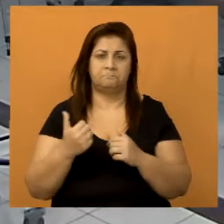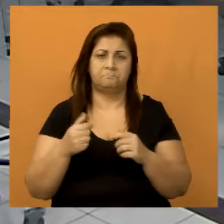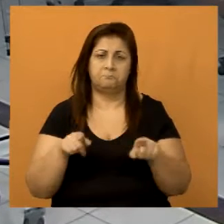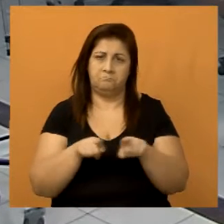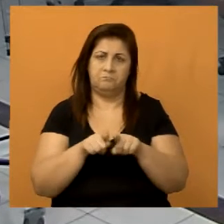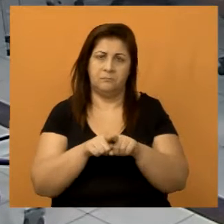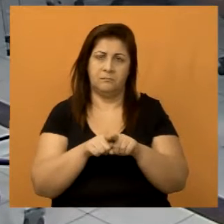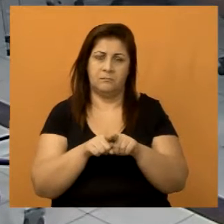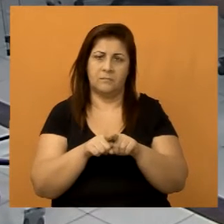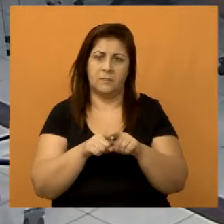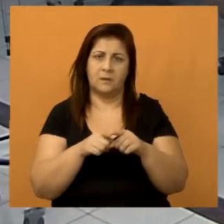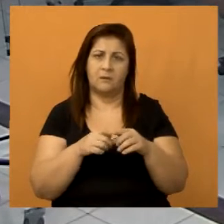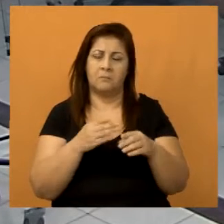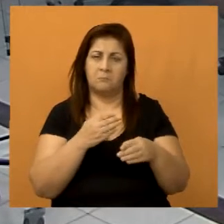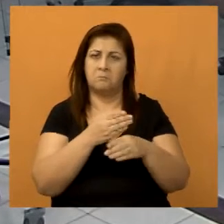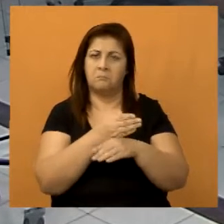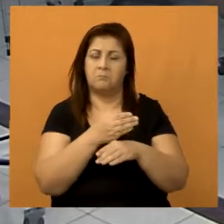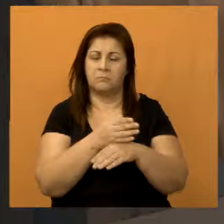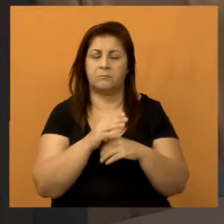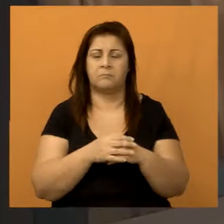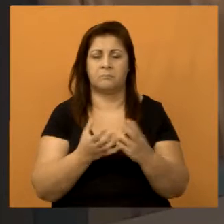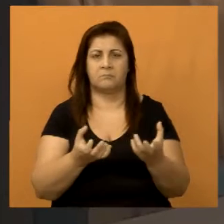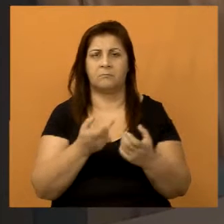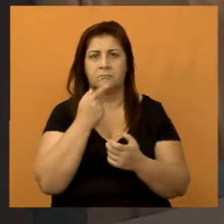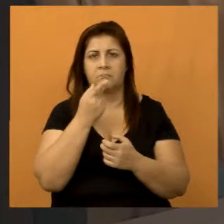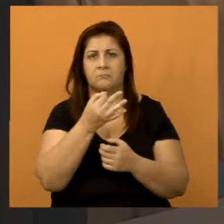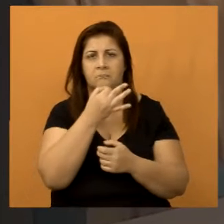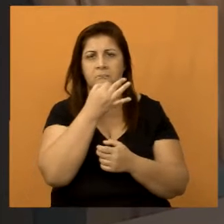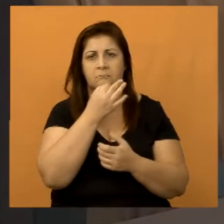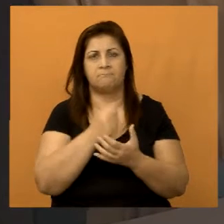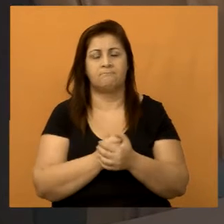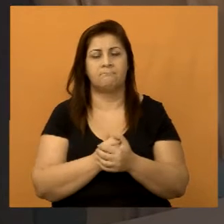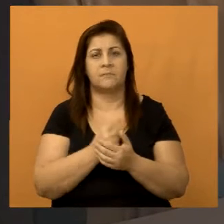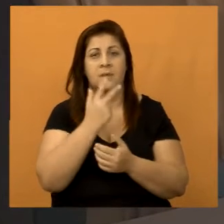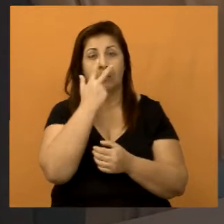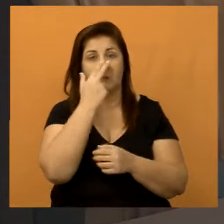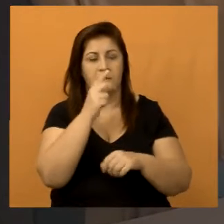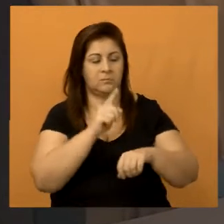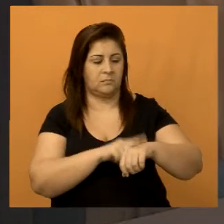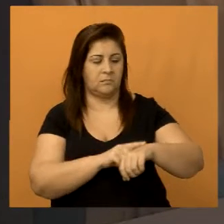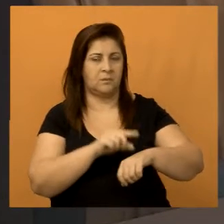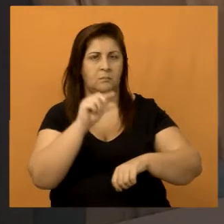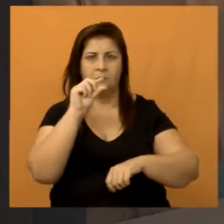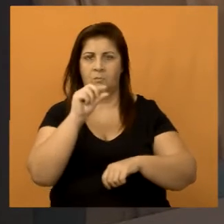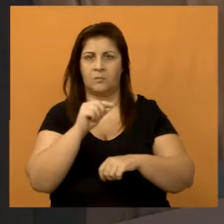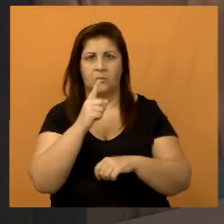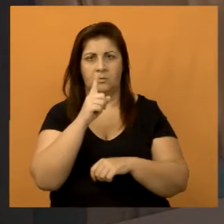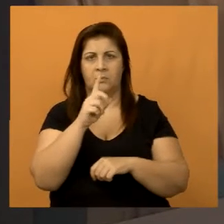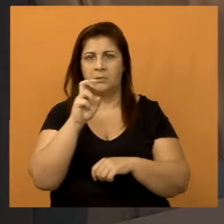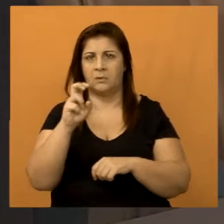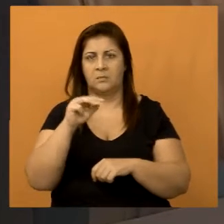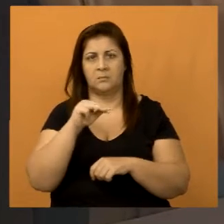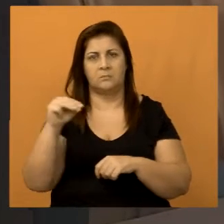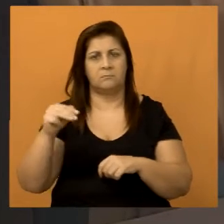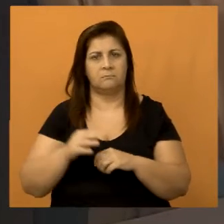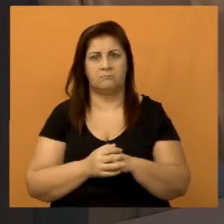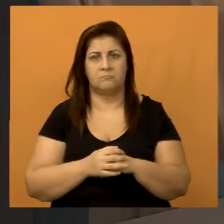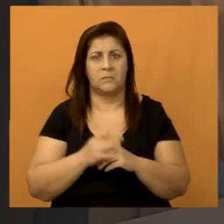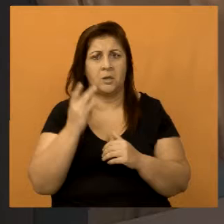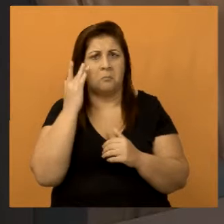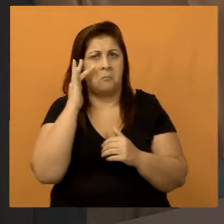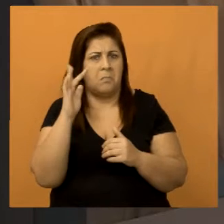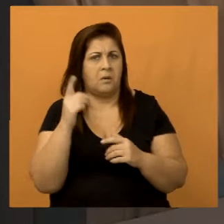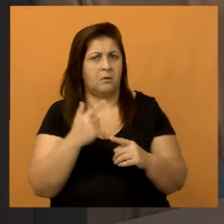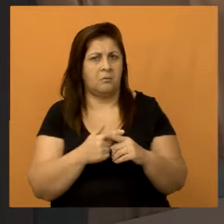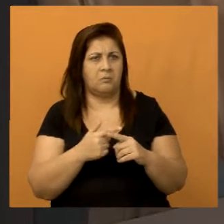CPI, da comissão, gostaria também de me posicionar. Eu também acho um tempo muito pequeno de 15 minutos, não entendi